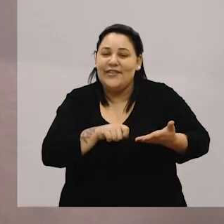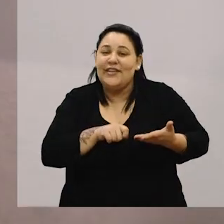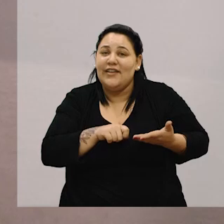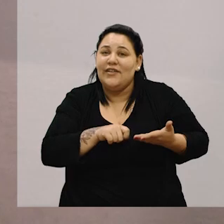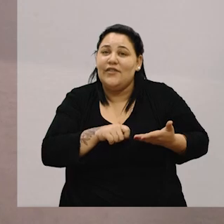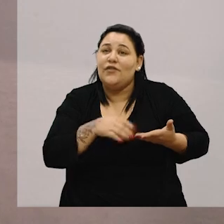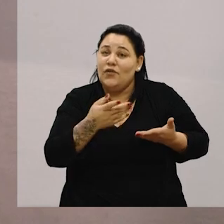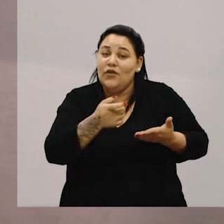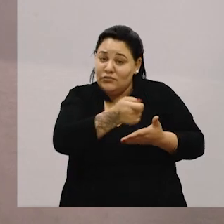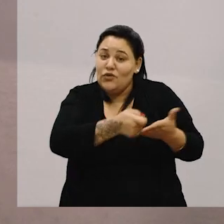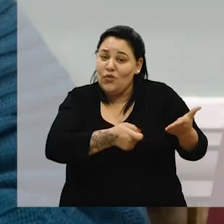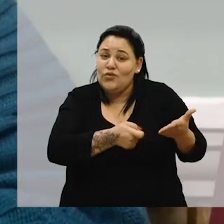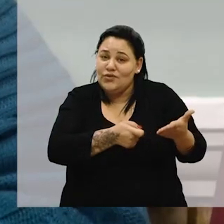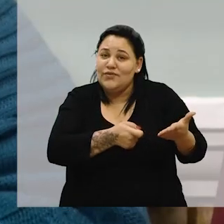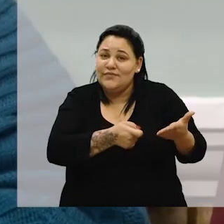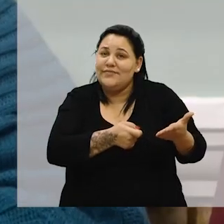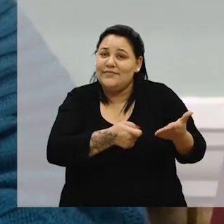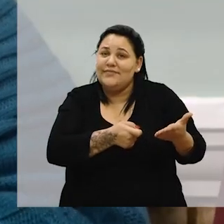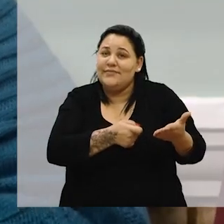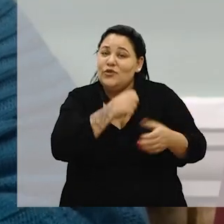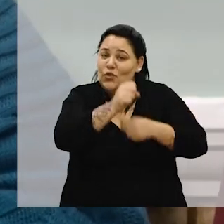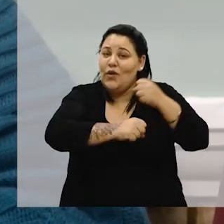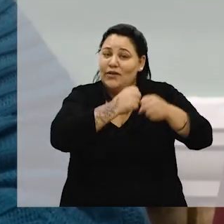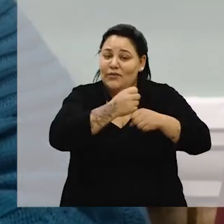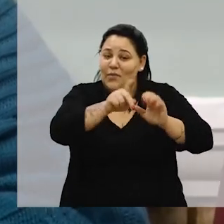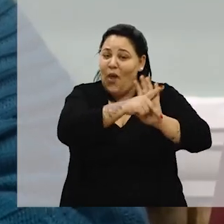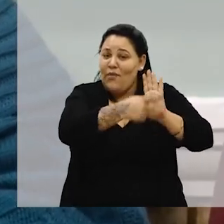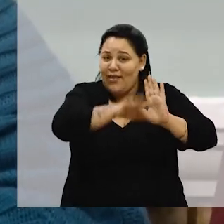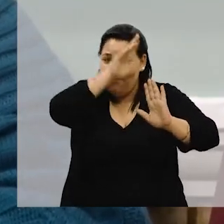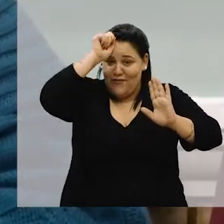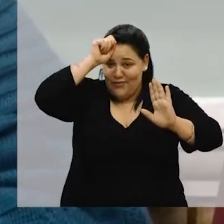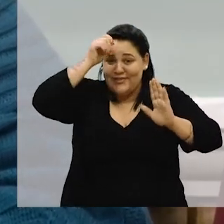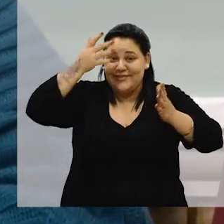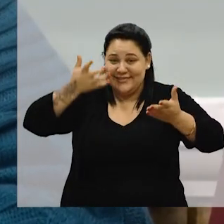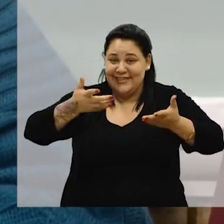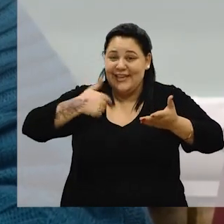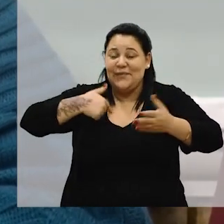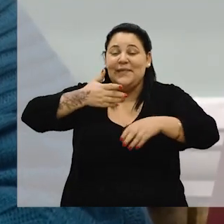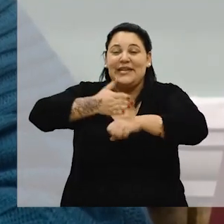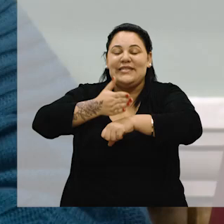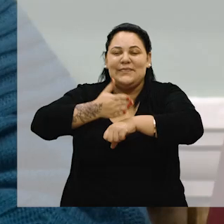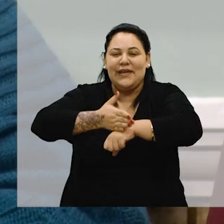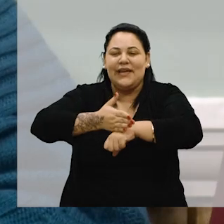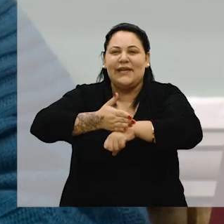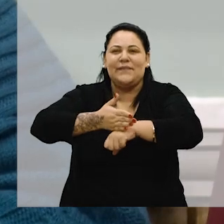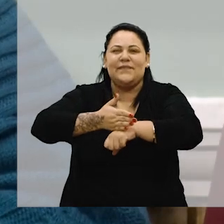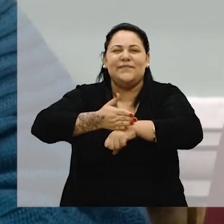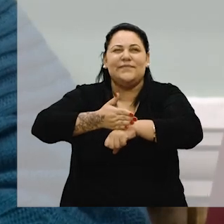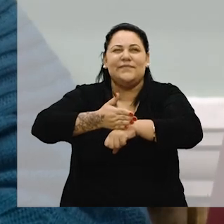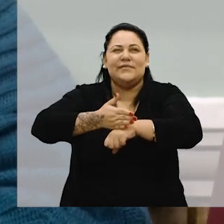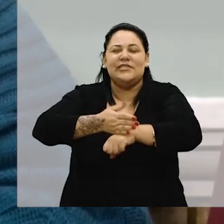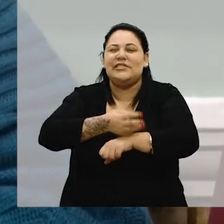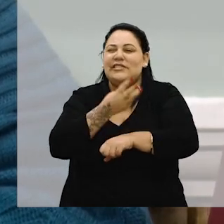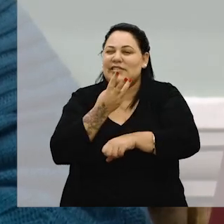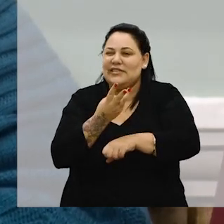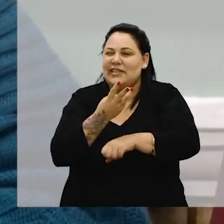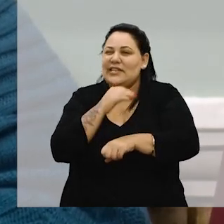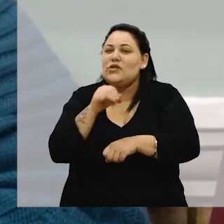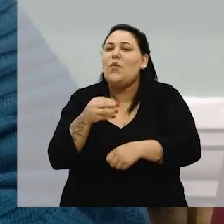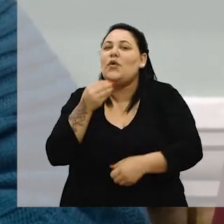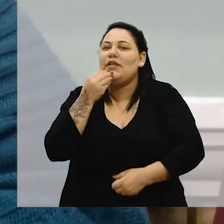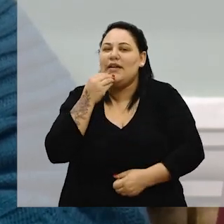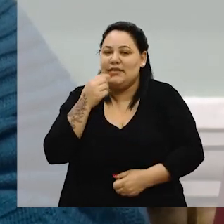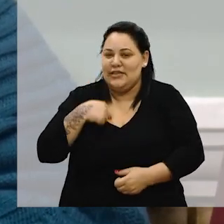através do concurso anual literário aqui da prefeitura. Eu participei em